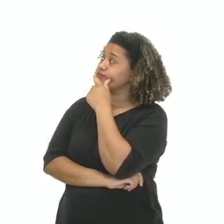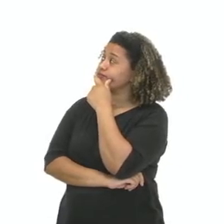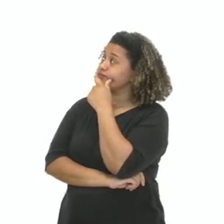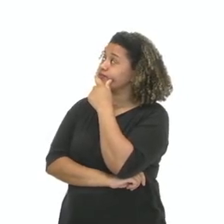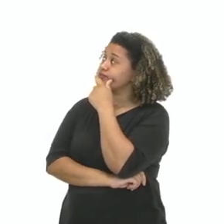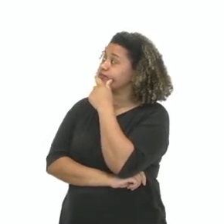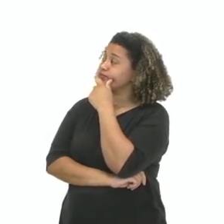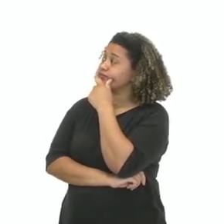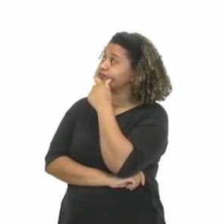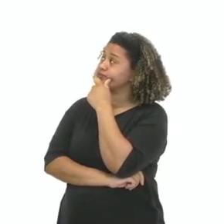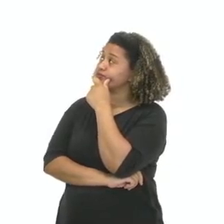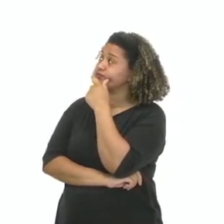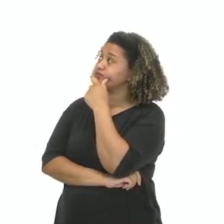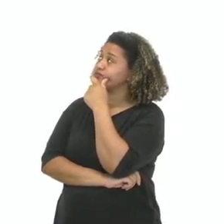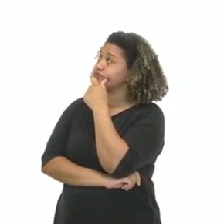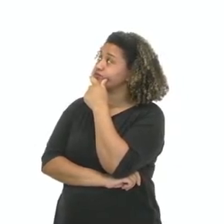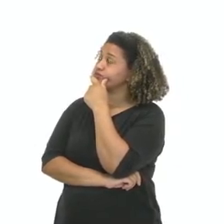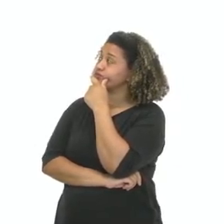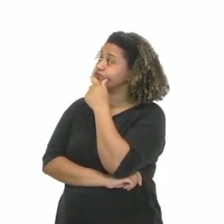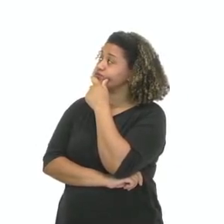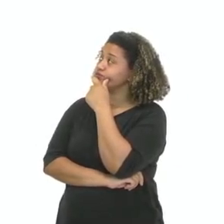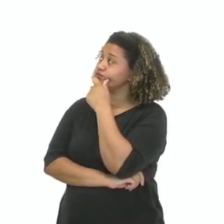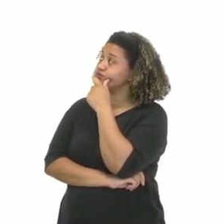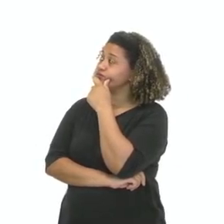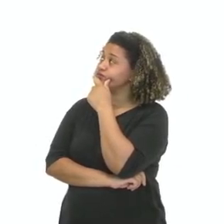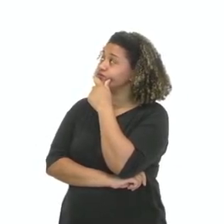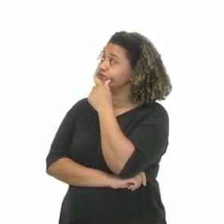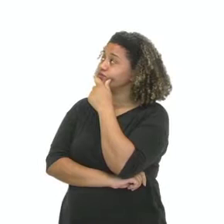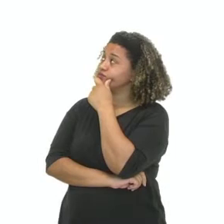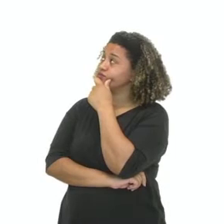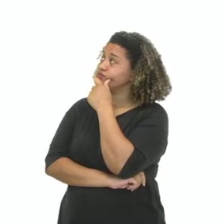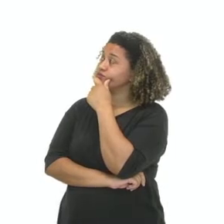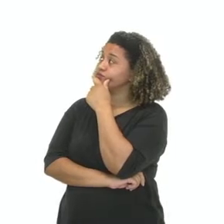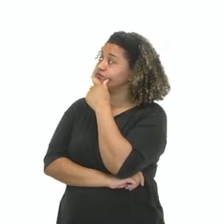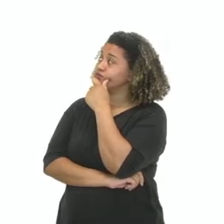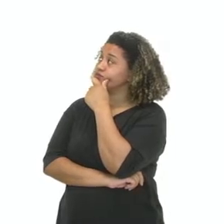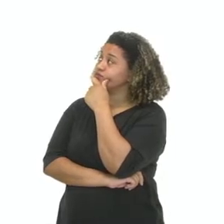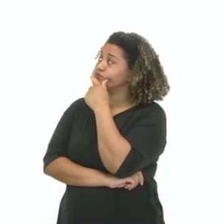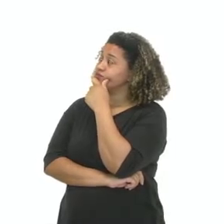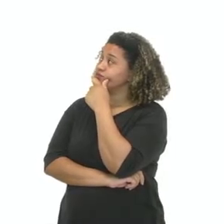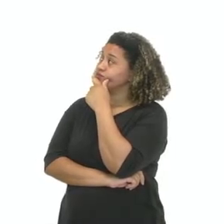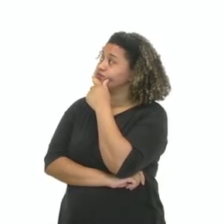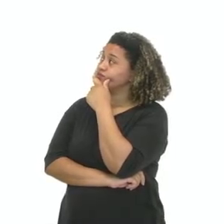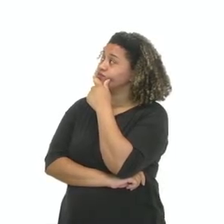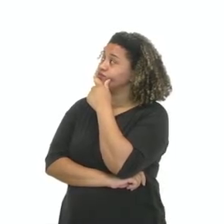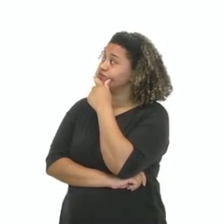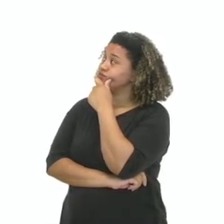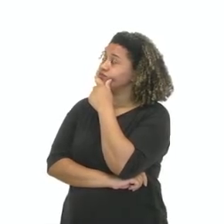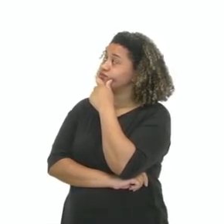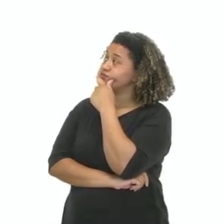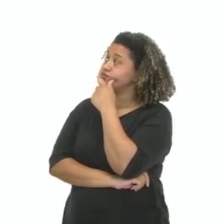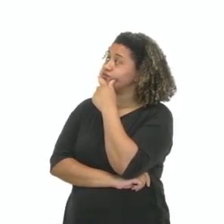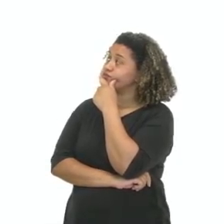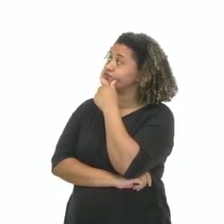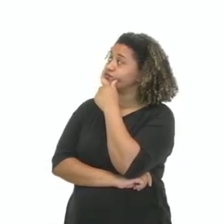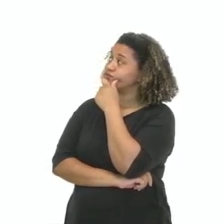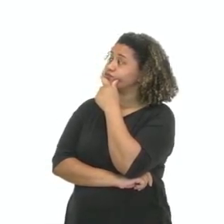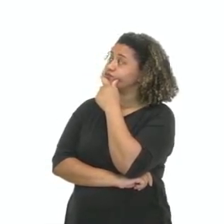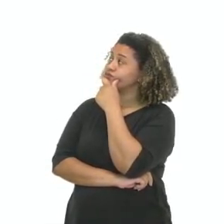Era solteiro, possuía cerca de 300 contos e fui acompanhado ao cemitério por 11